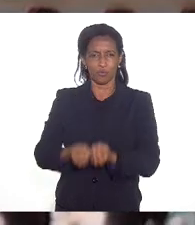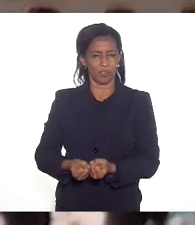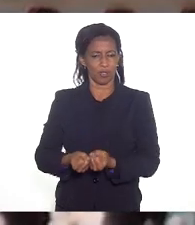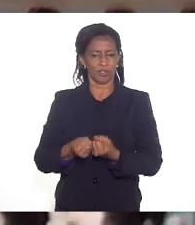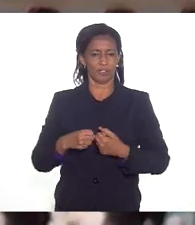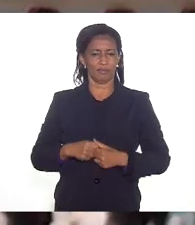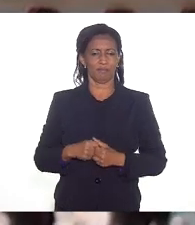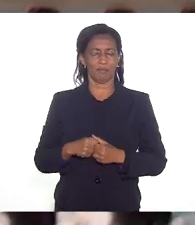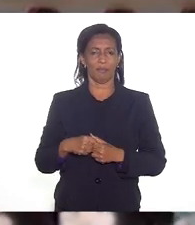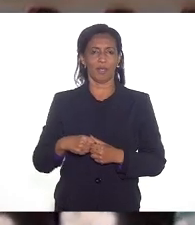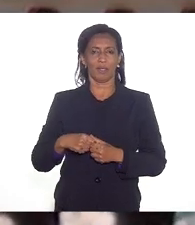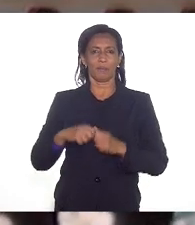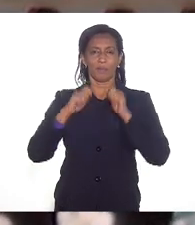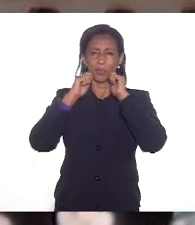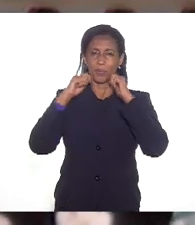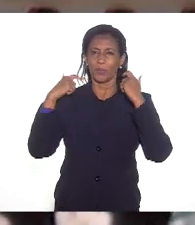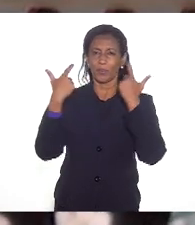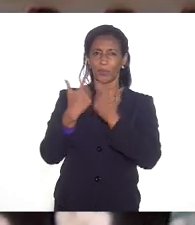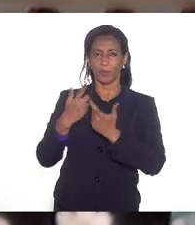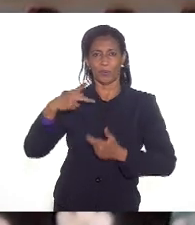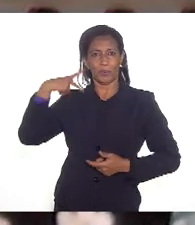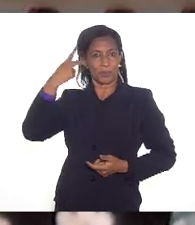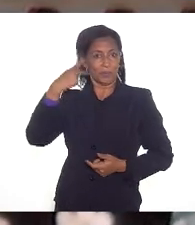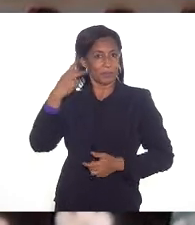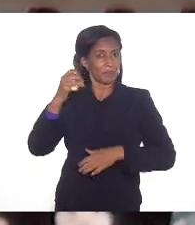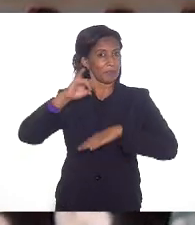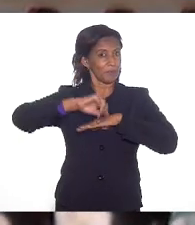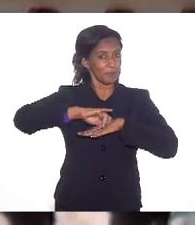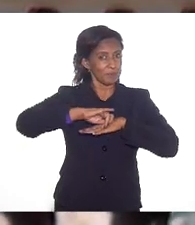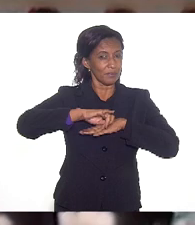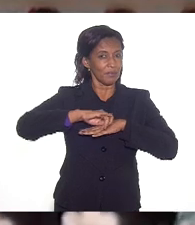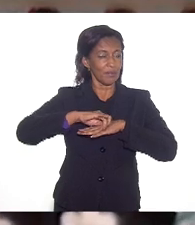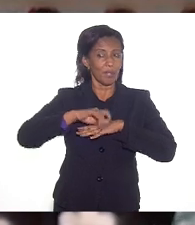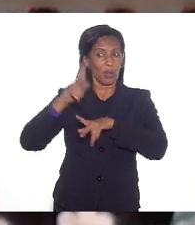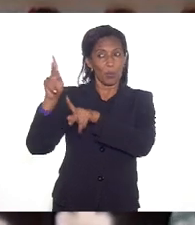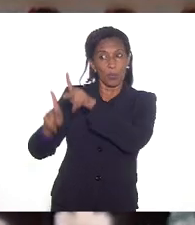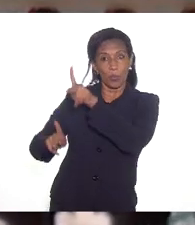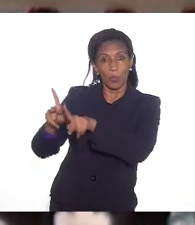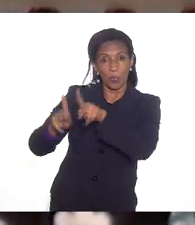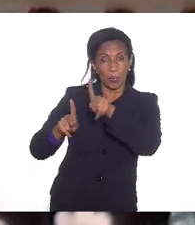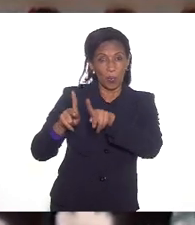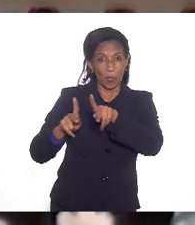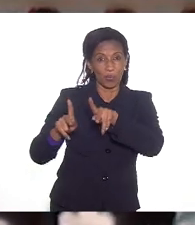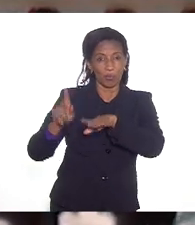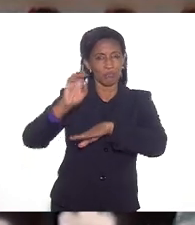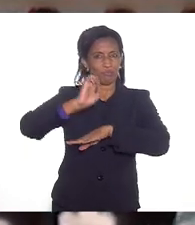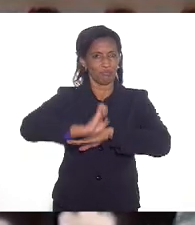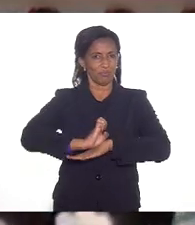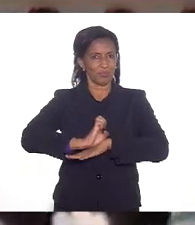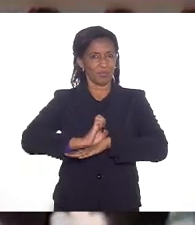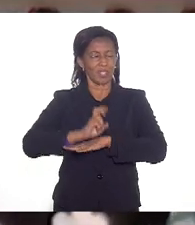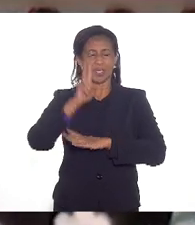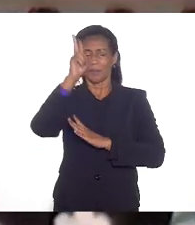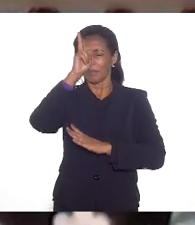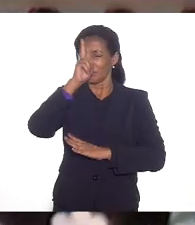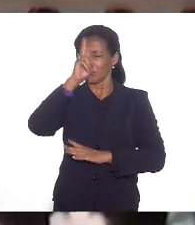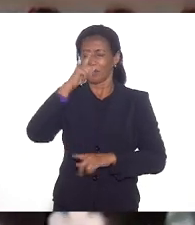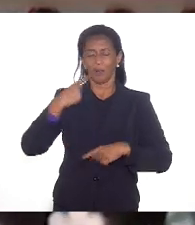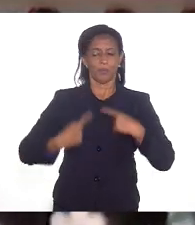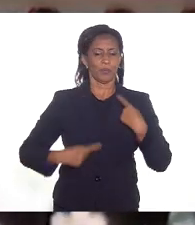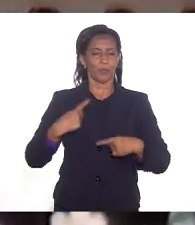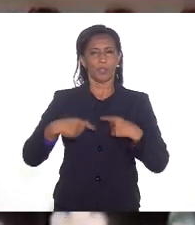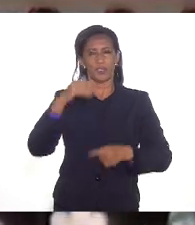para o Parlamento Fluminense para o povo Fluminense e para a história política